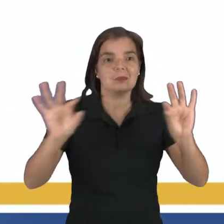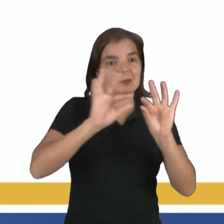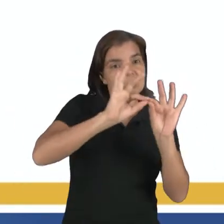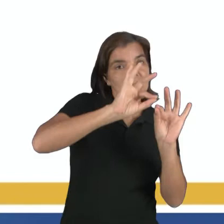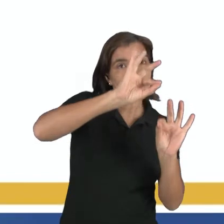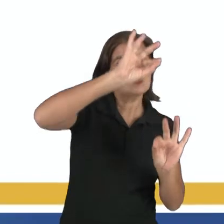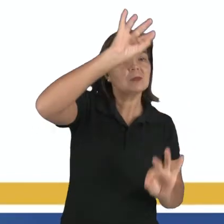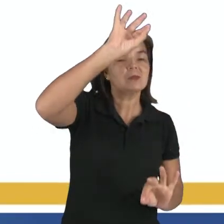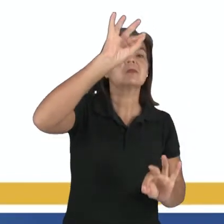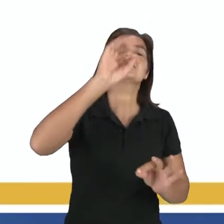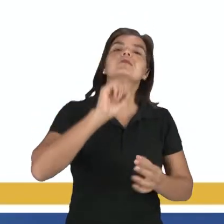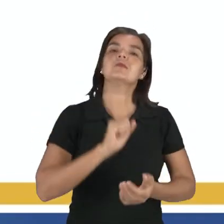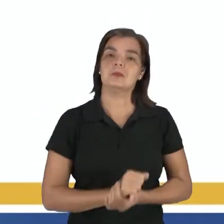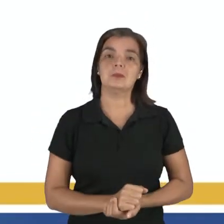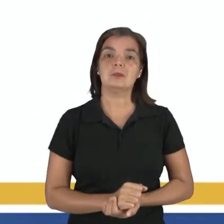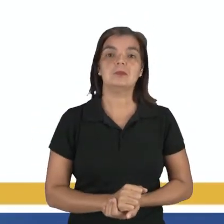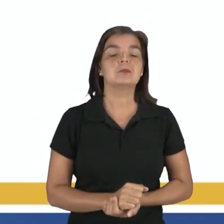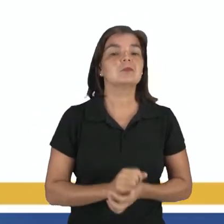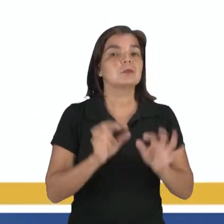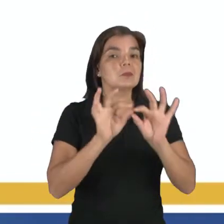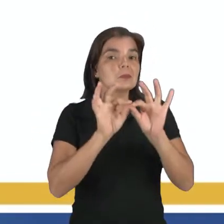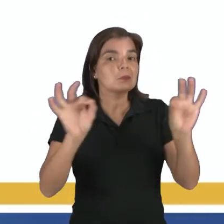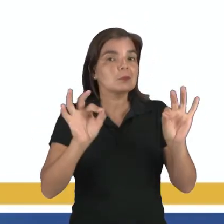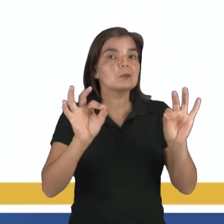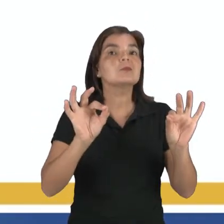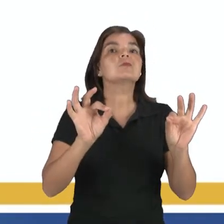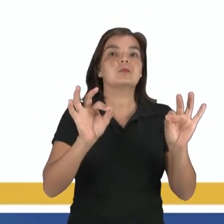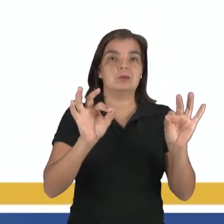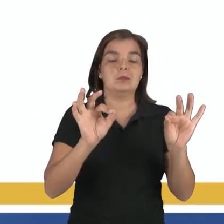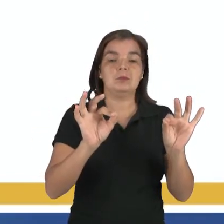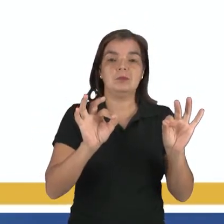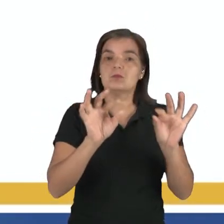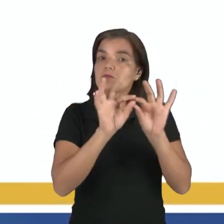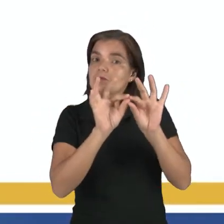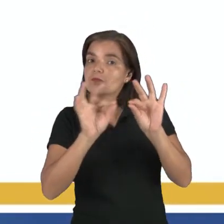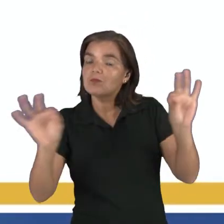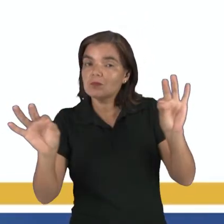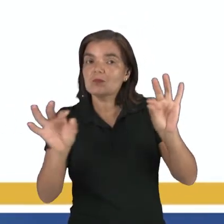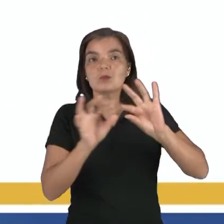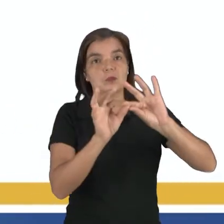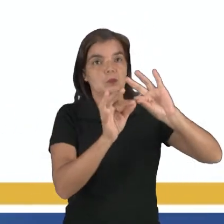uma forma, e também ela é formada por uma reta.